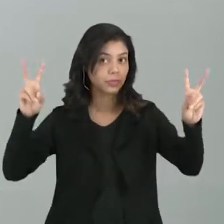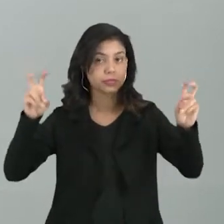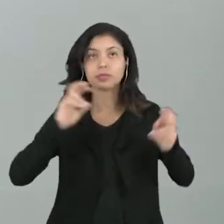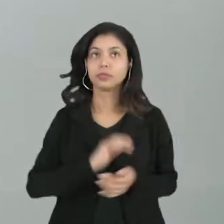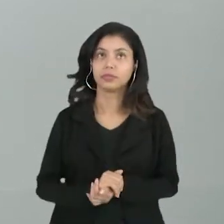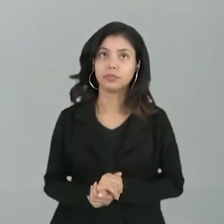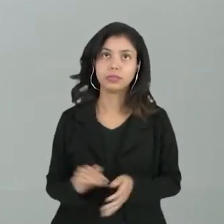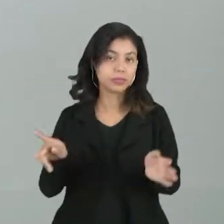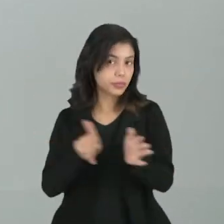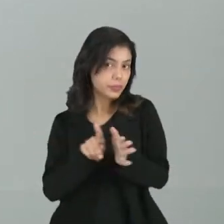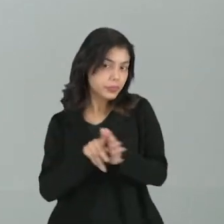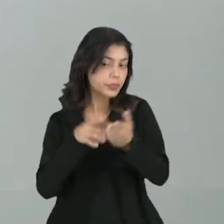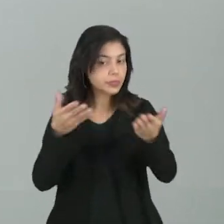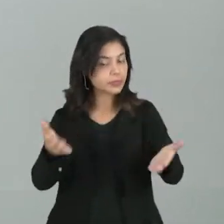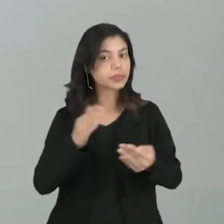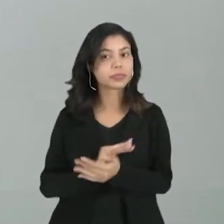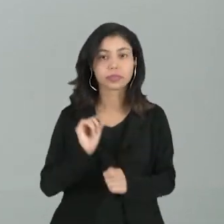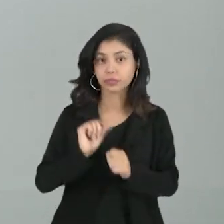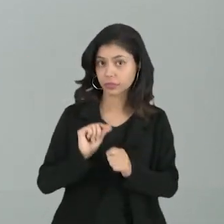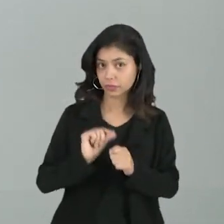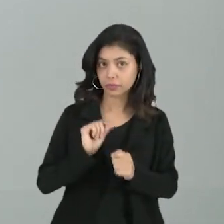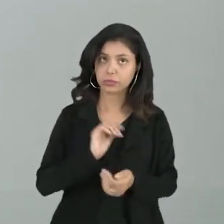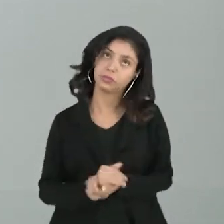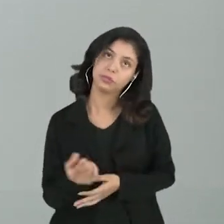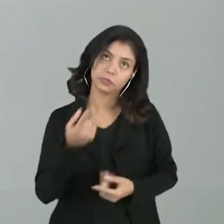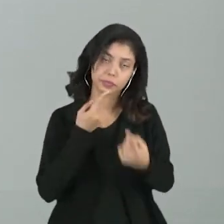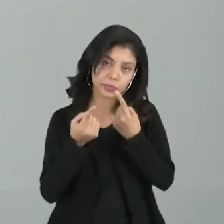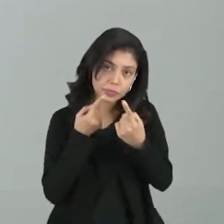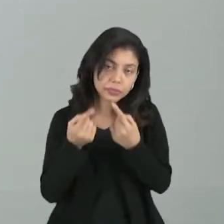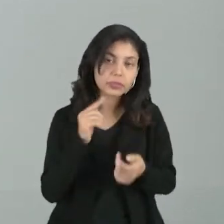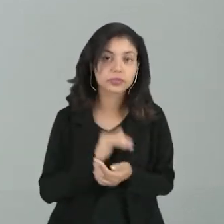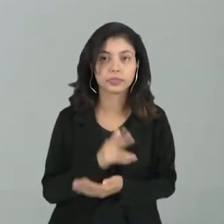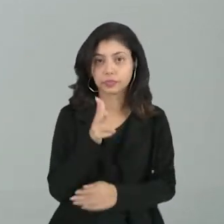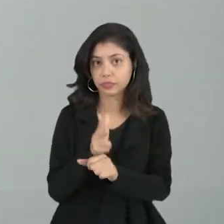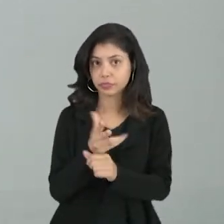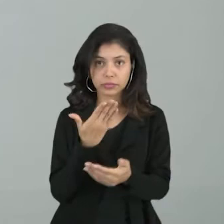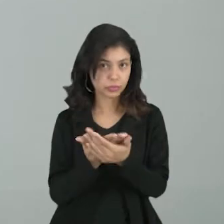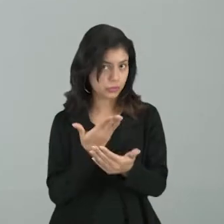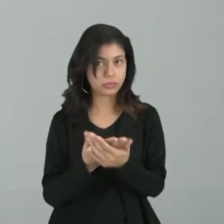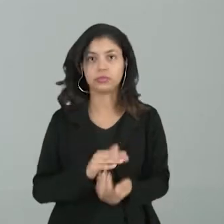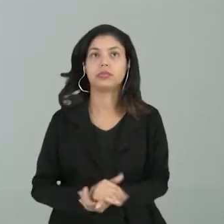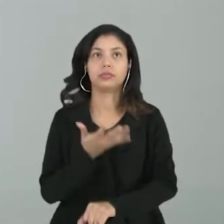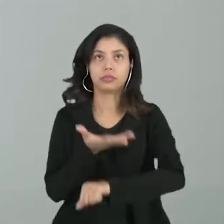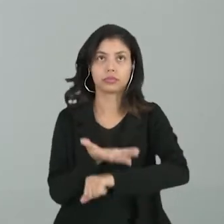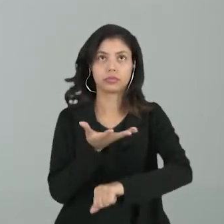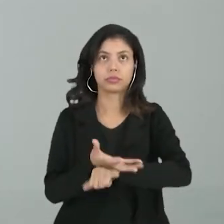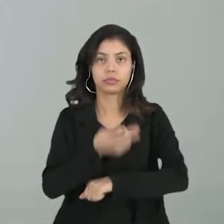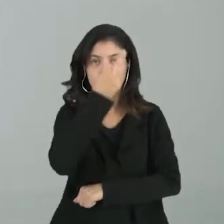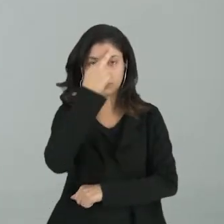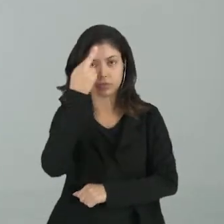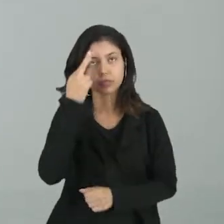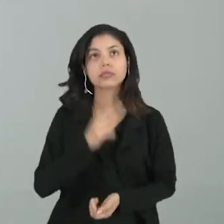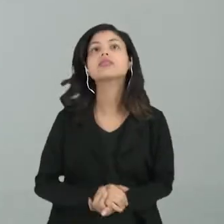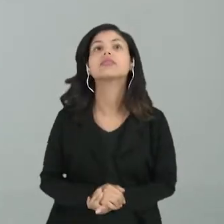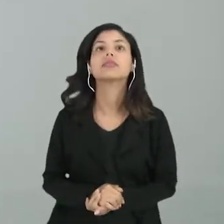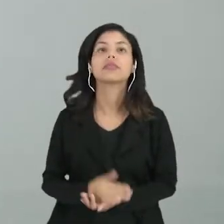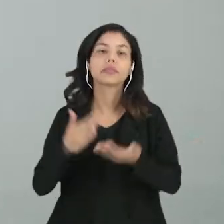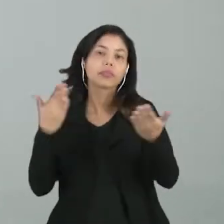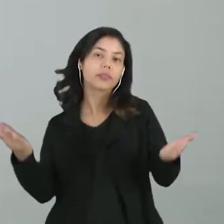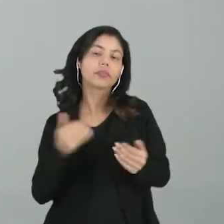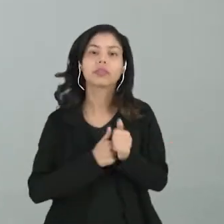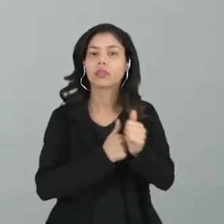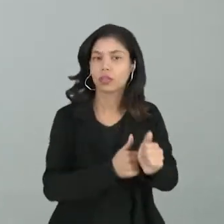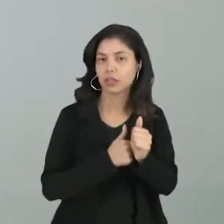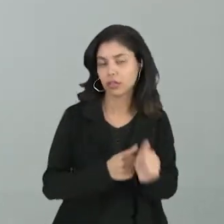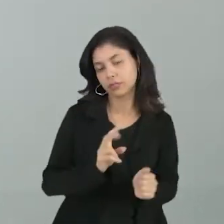né? Que estamos aí fazendo essa discussão nessas videoaulas da disciplina de História, ok? Pessoal, então